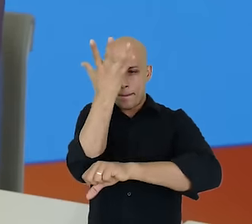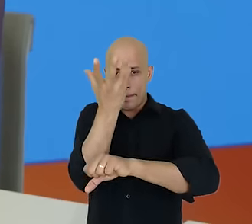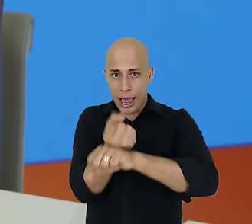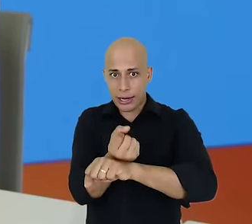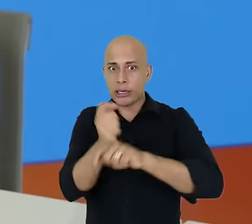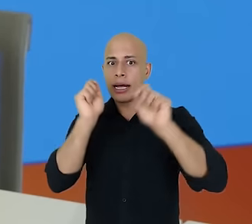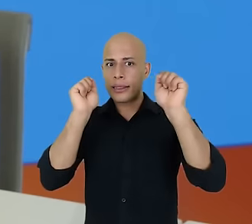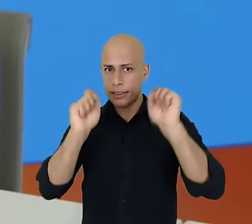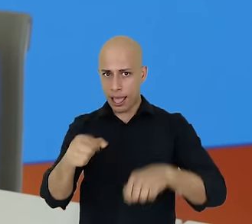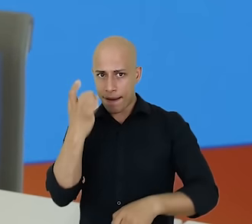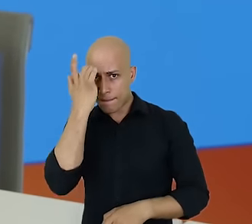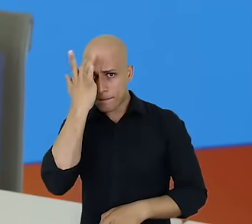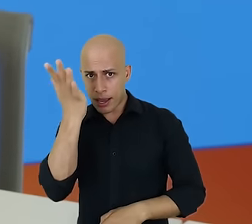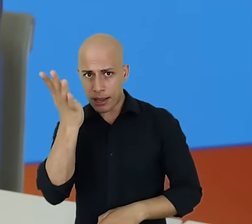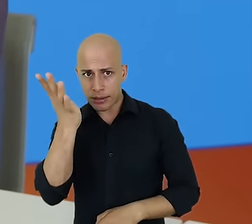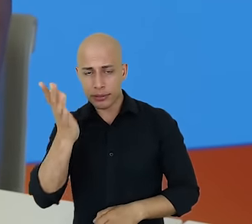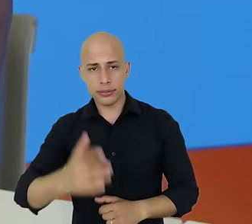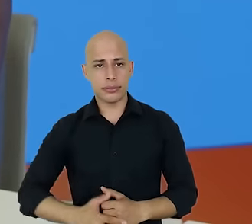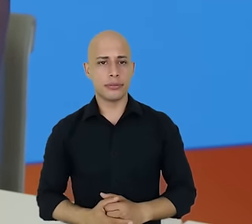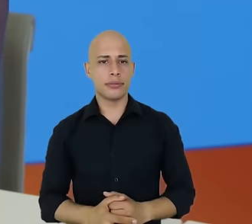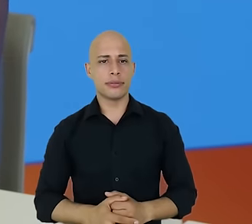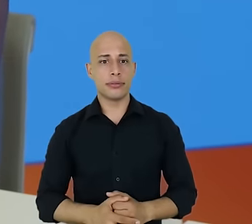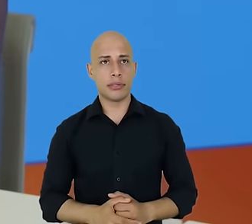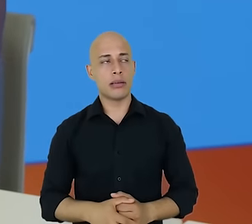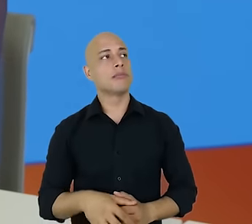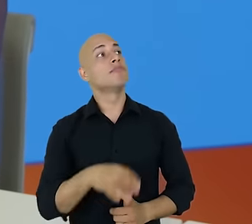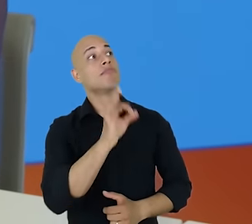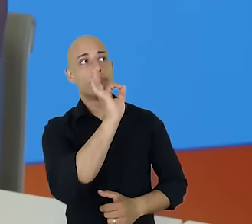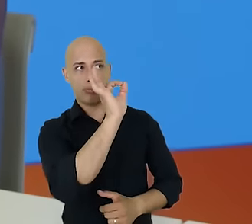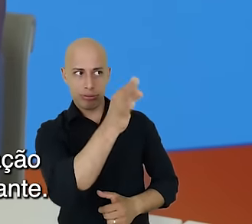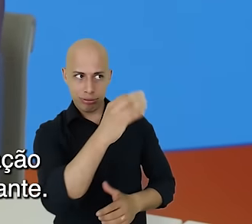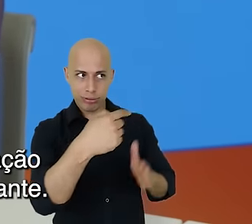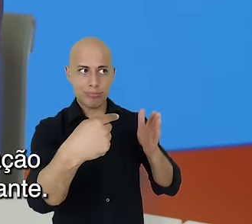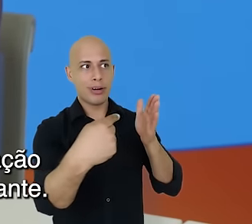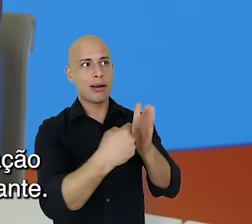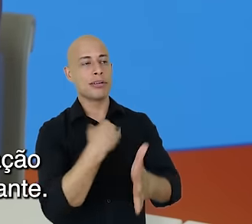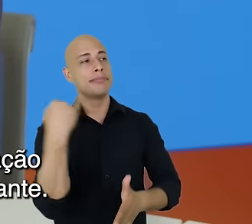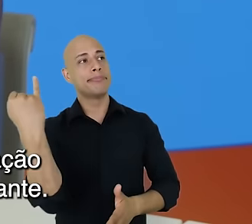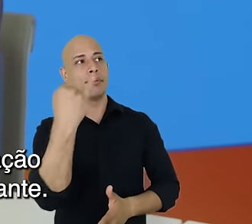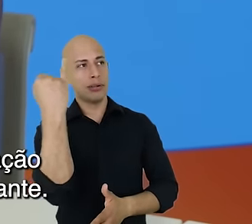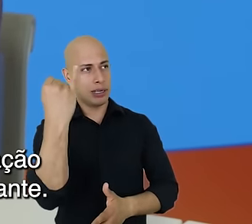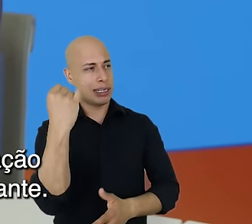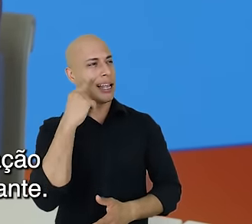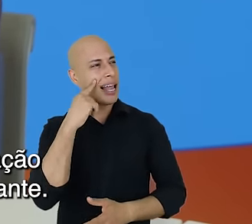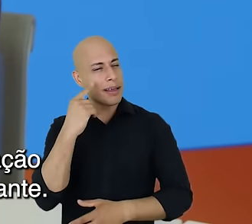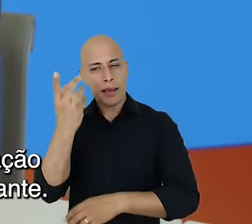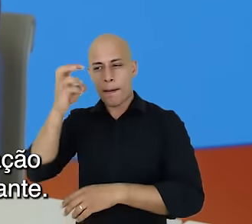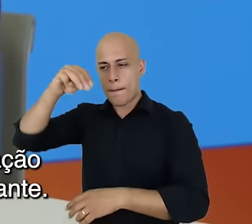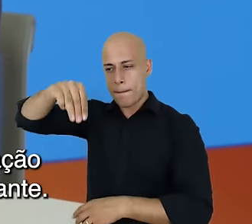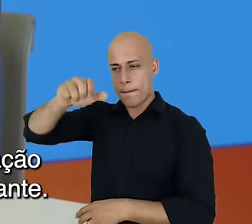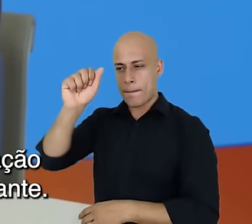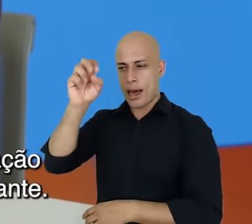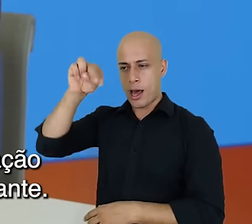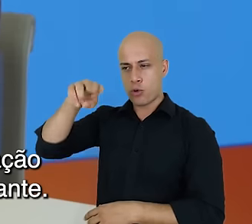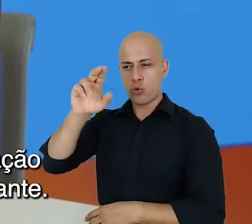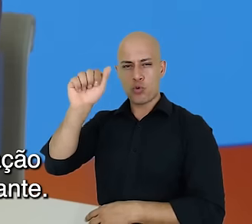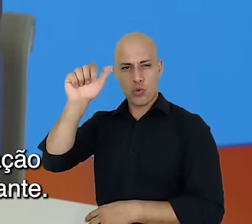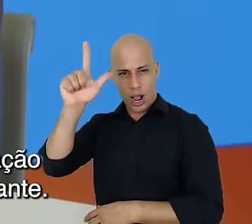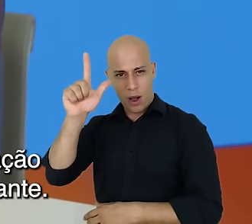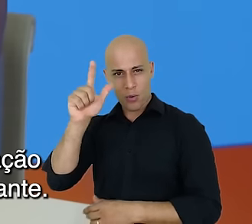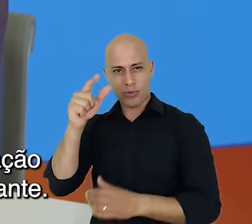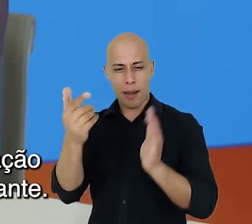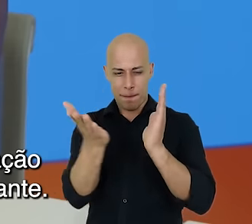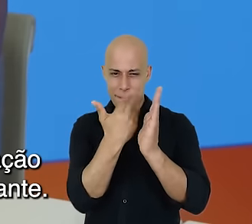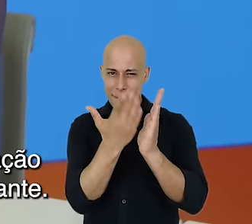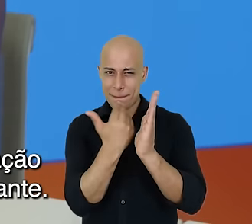perfeito per essa pergunta foi foi forte e é verdade o manual ele traz sim a operacionalização do sistema de